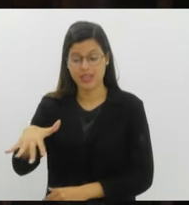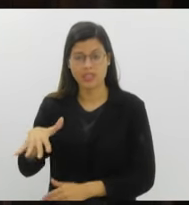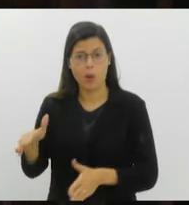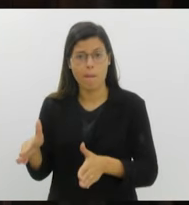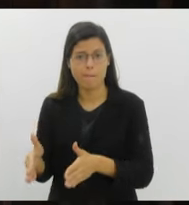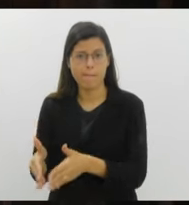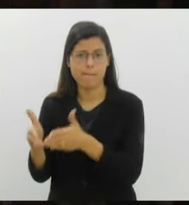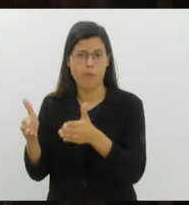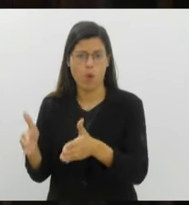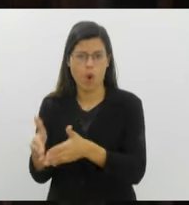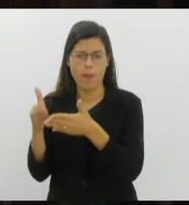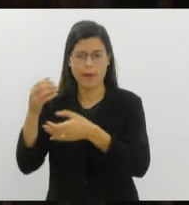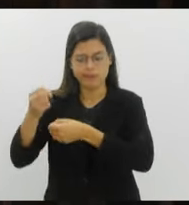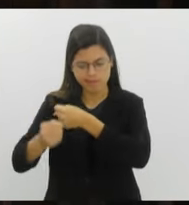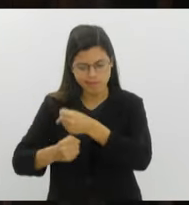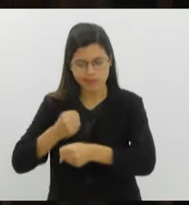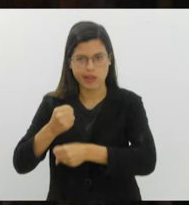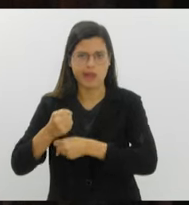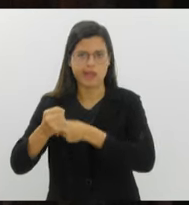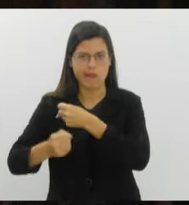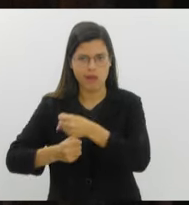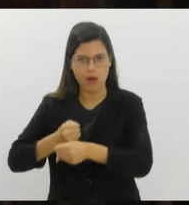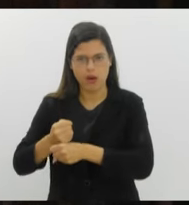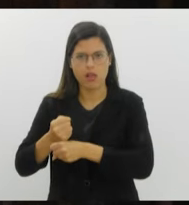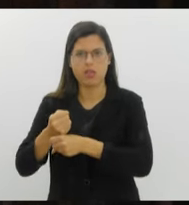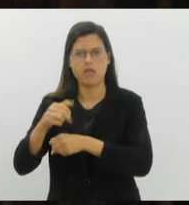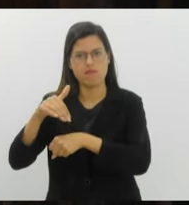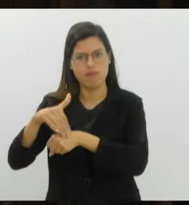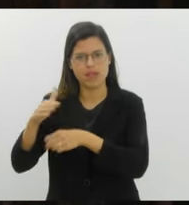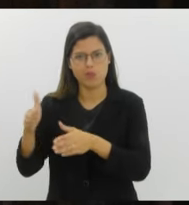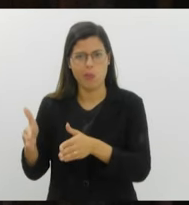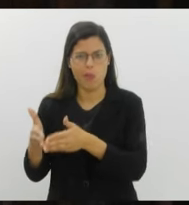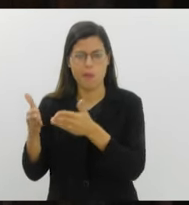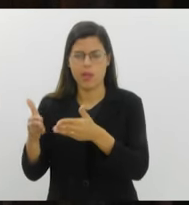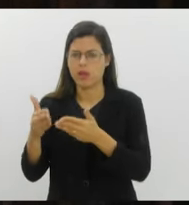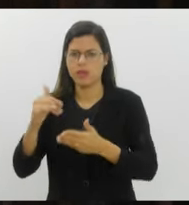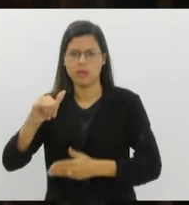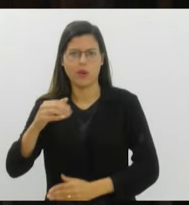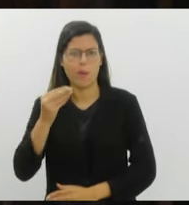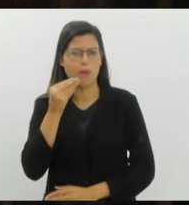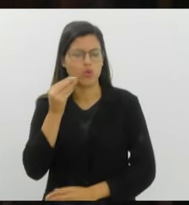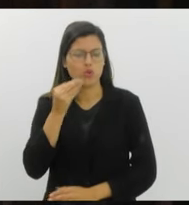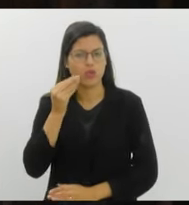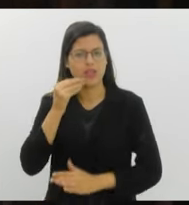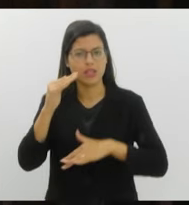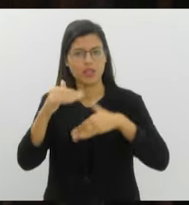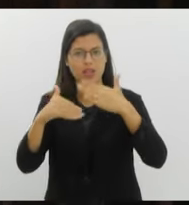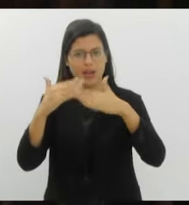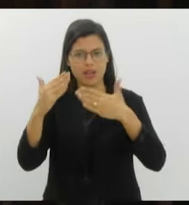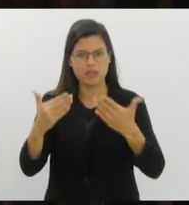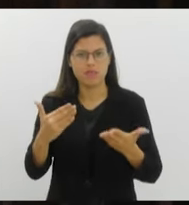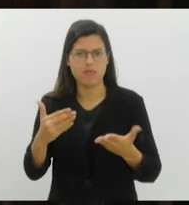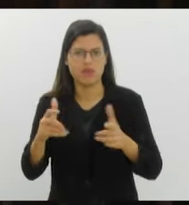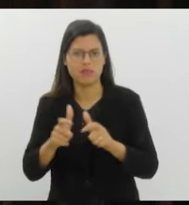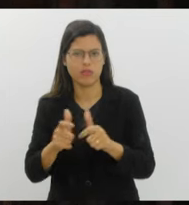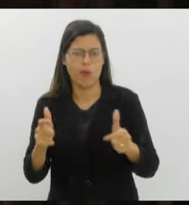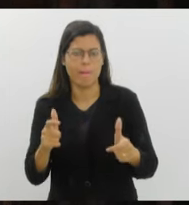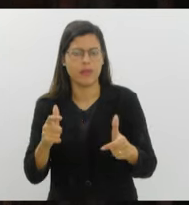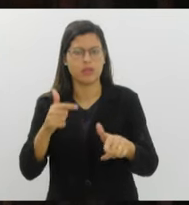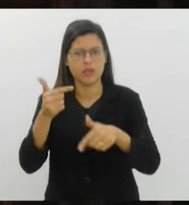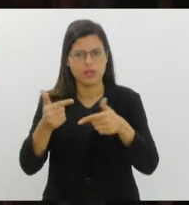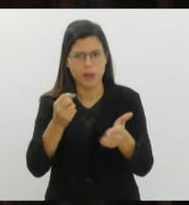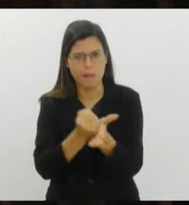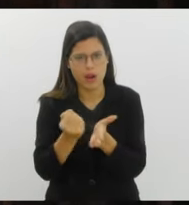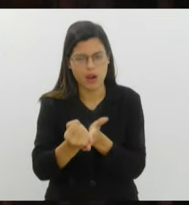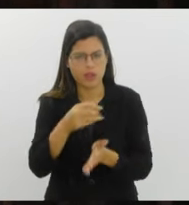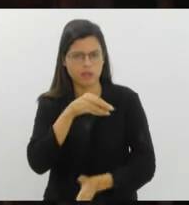a cada ano que passa, sem oportunidade de crescimento, de desenvolvimento, de geração de emprego e renda. Uma